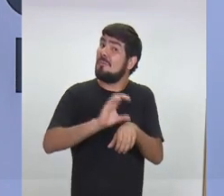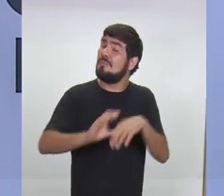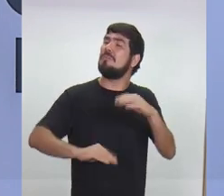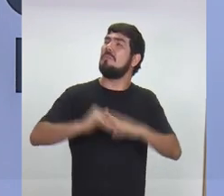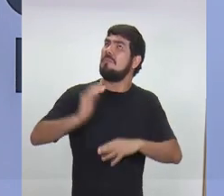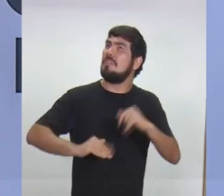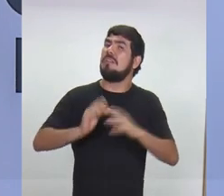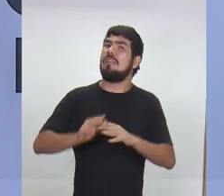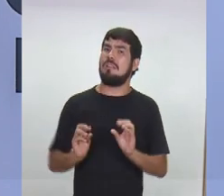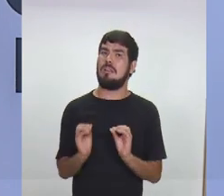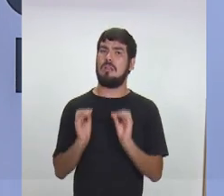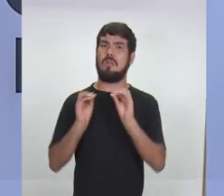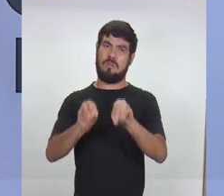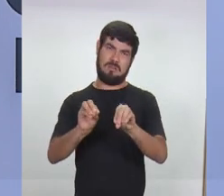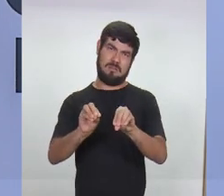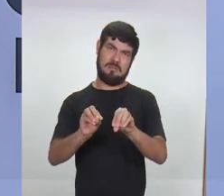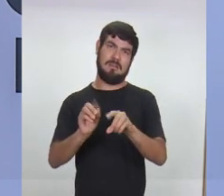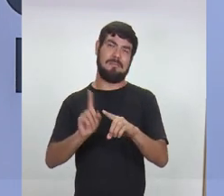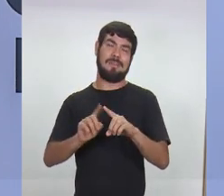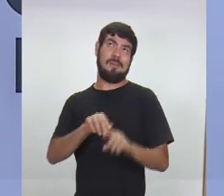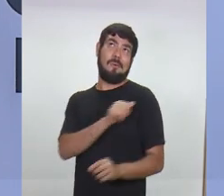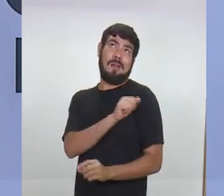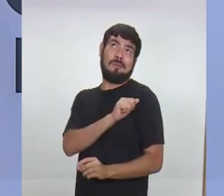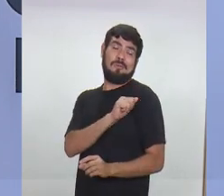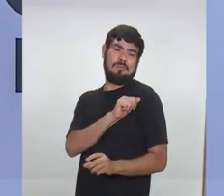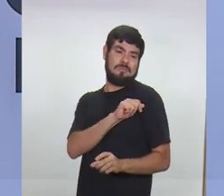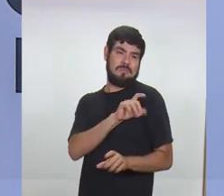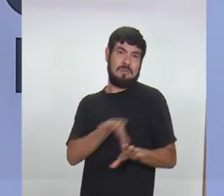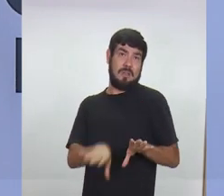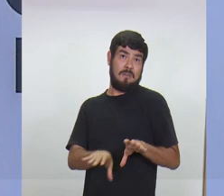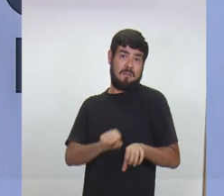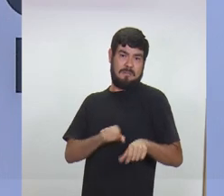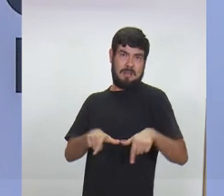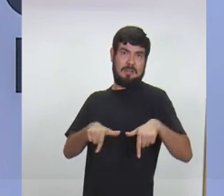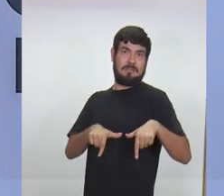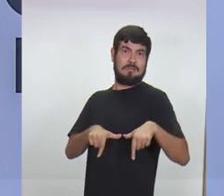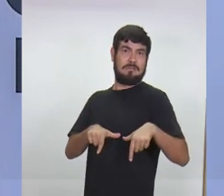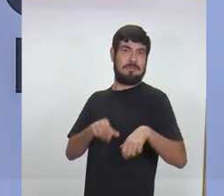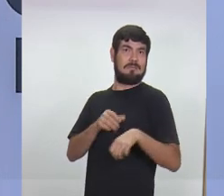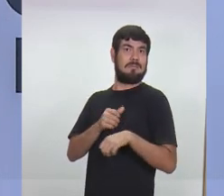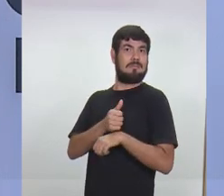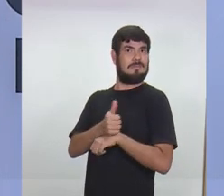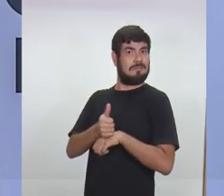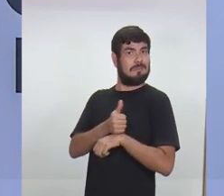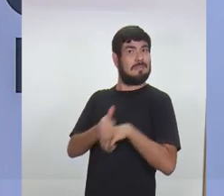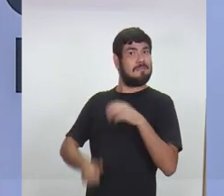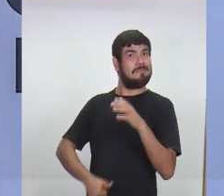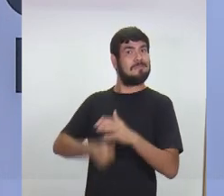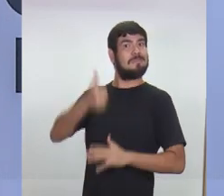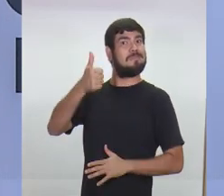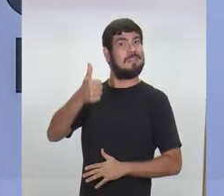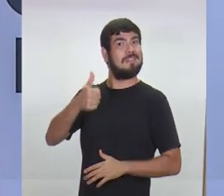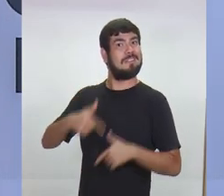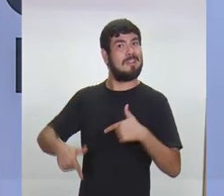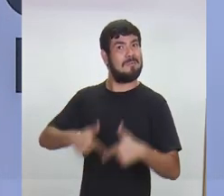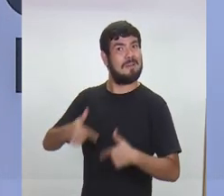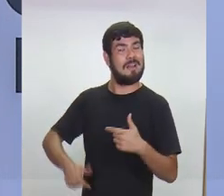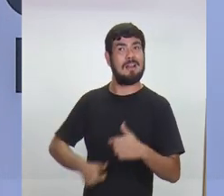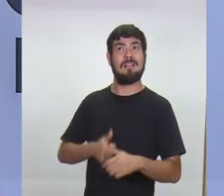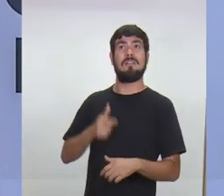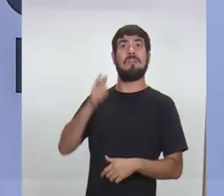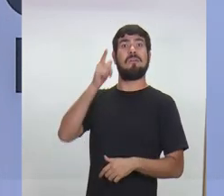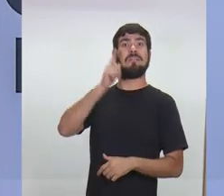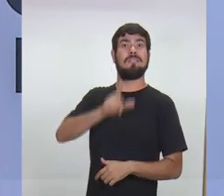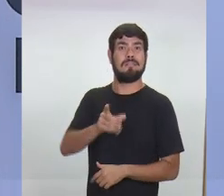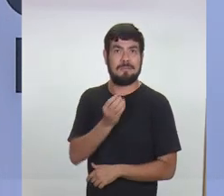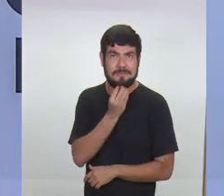aquele aluno ao terminar o curso ele possa de repente que o primeiro emprego que ele possa buscar uma renda que ele possa ter utilidade